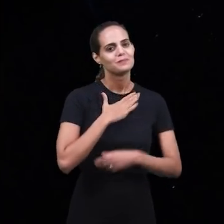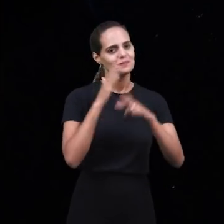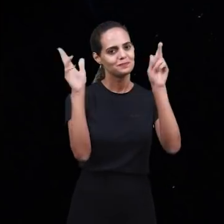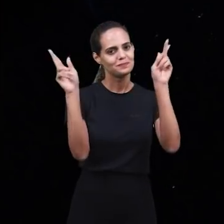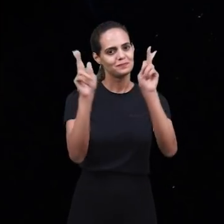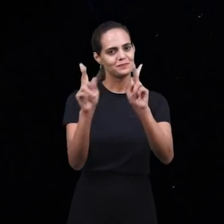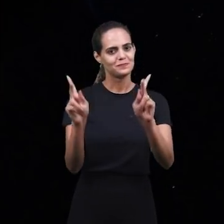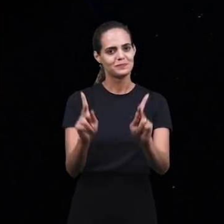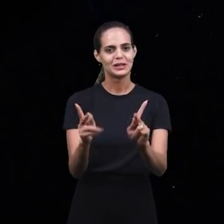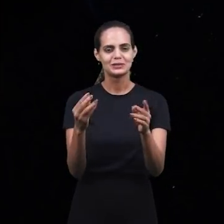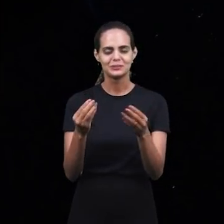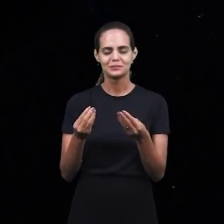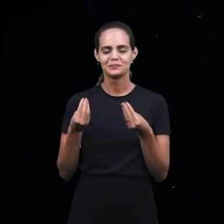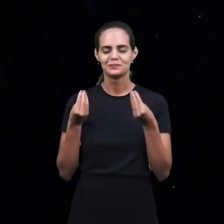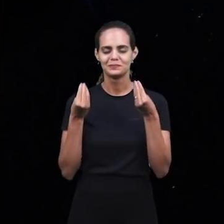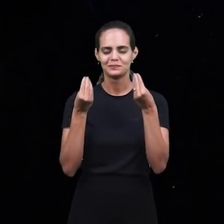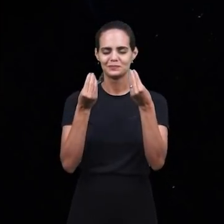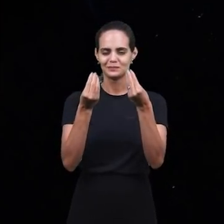paz eu te